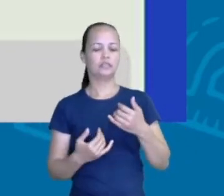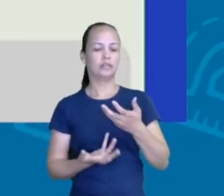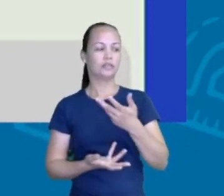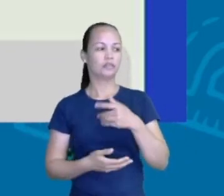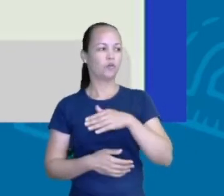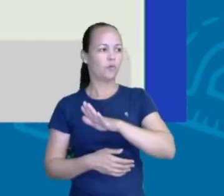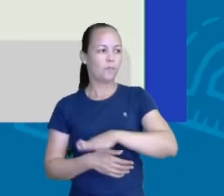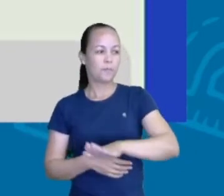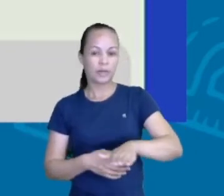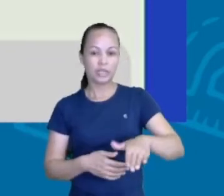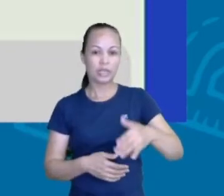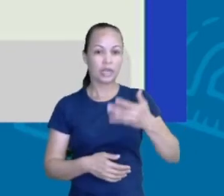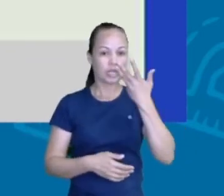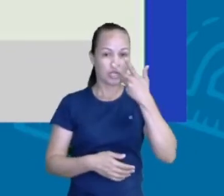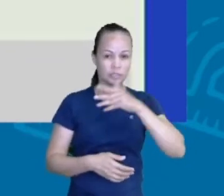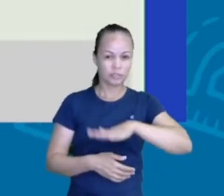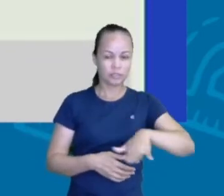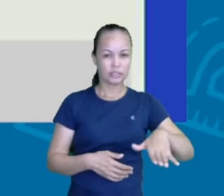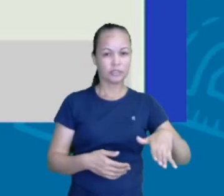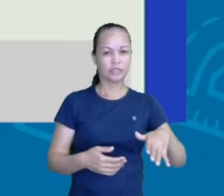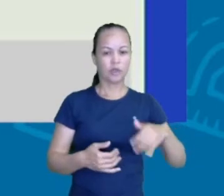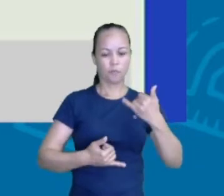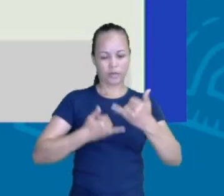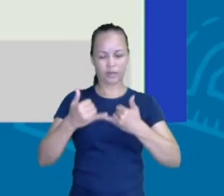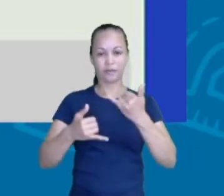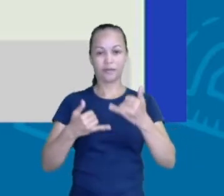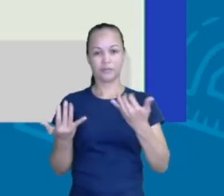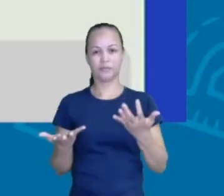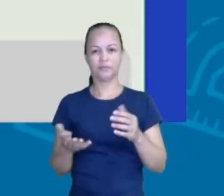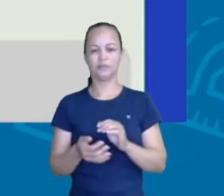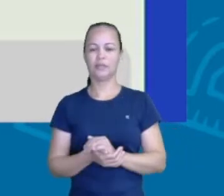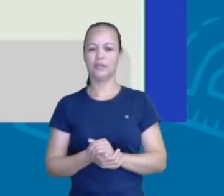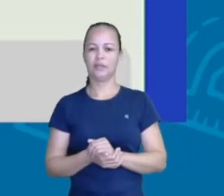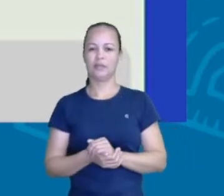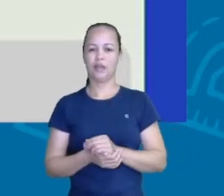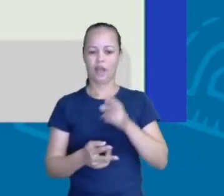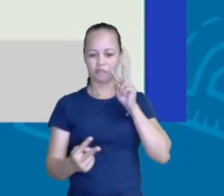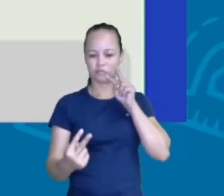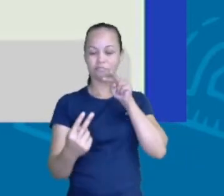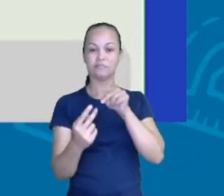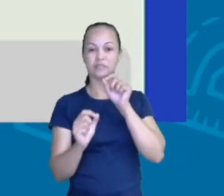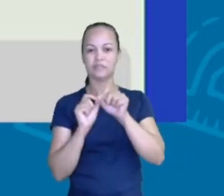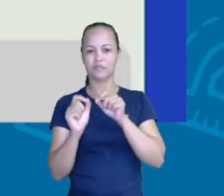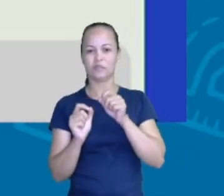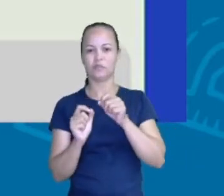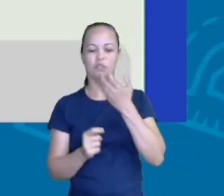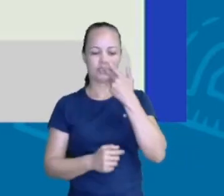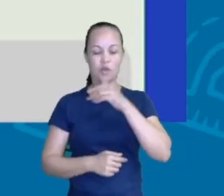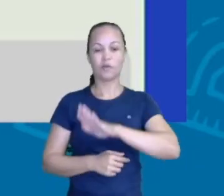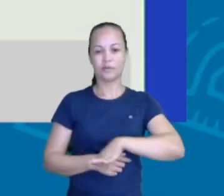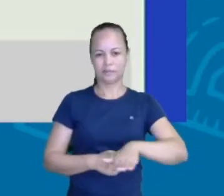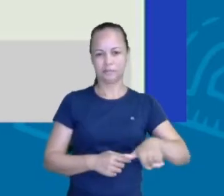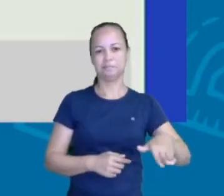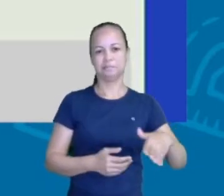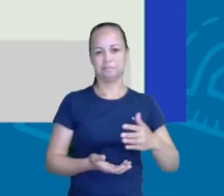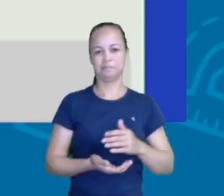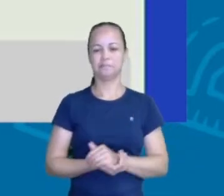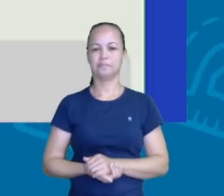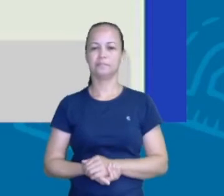parquinho? Você se identificou, né? Porque também estão na infância, são crianças. Muito bem.